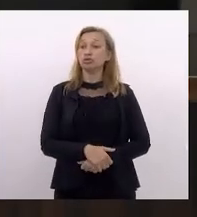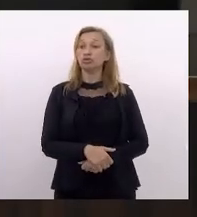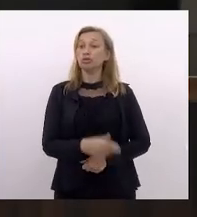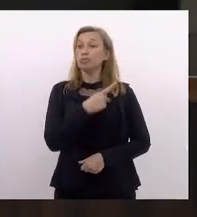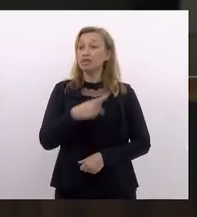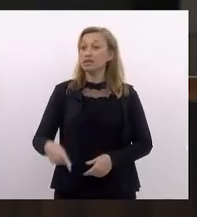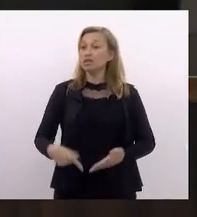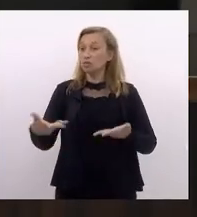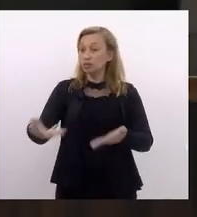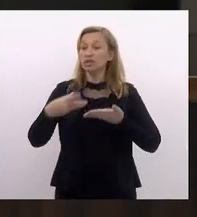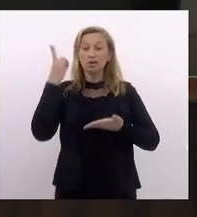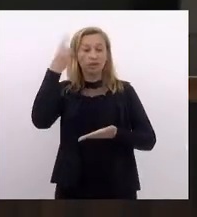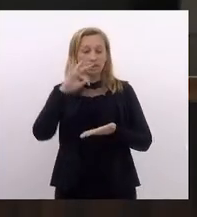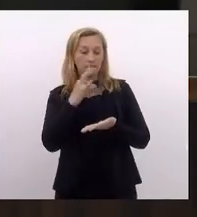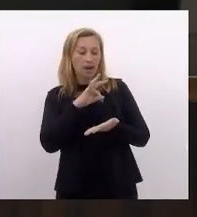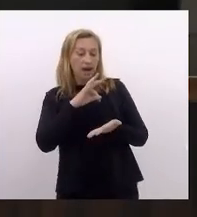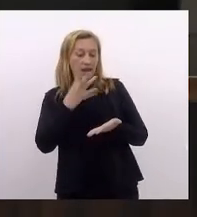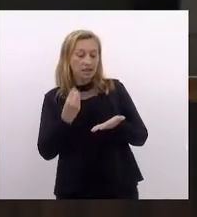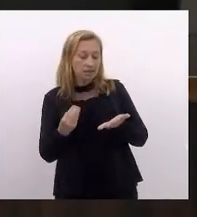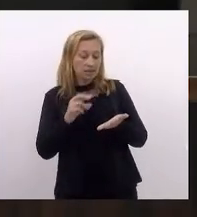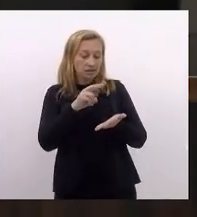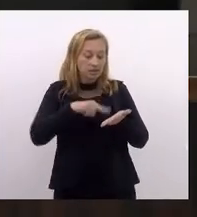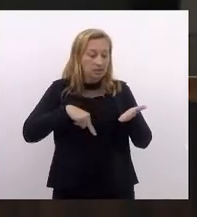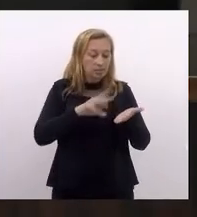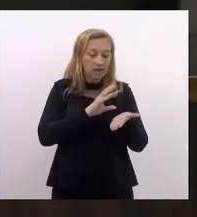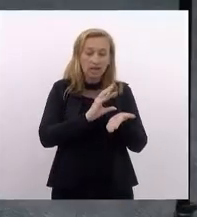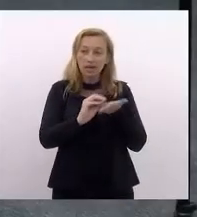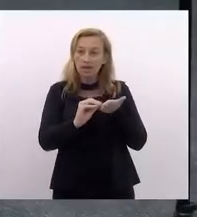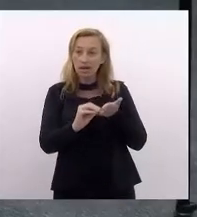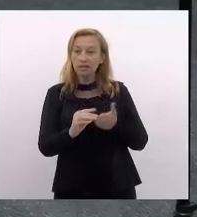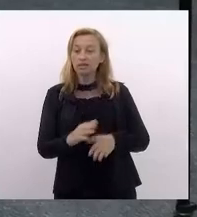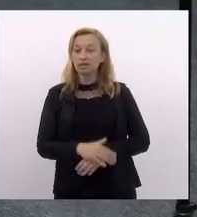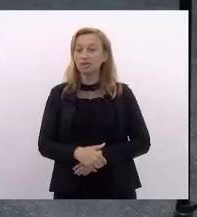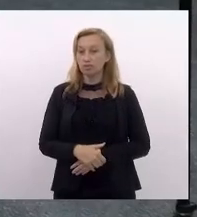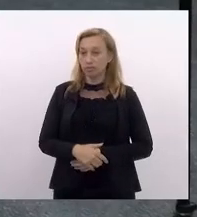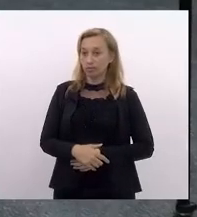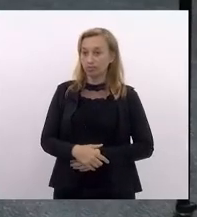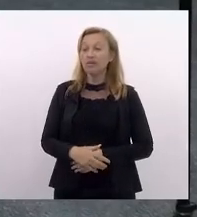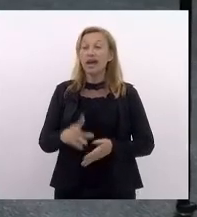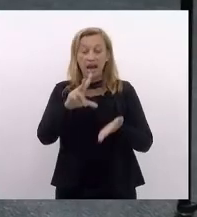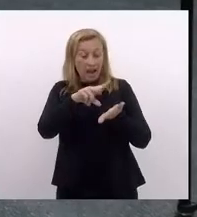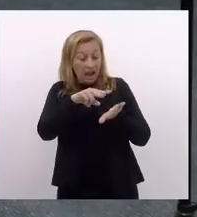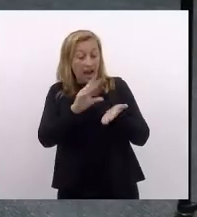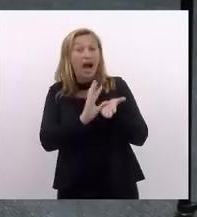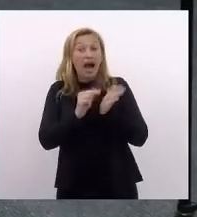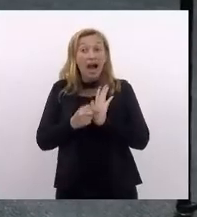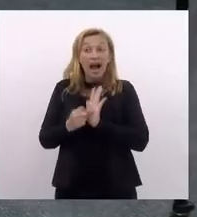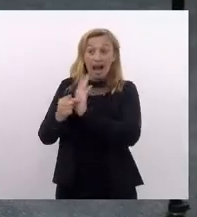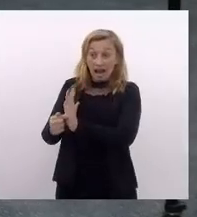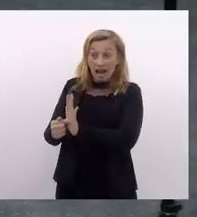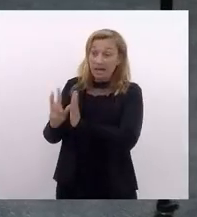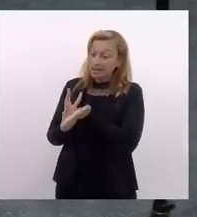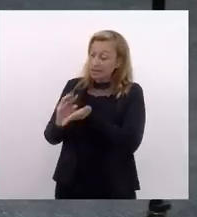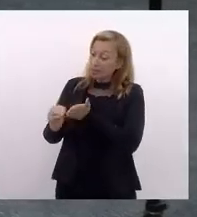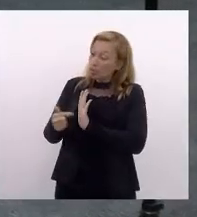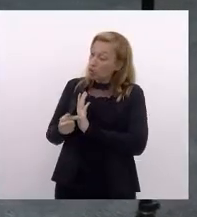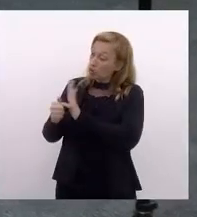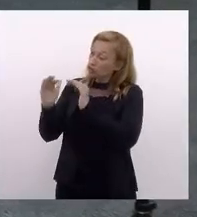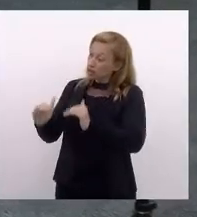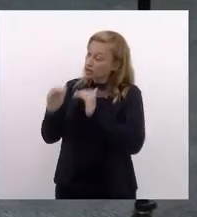presidência convida deputada Martha Rocha fazer a leitura da ata da sessão anterior ah ah tá reflete com exatidão